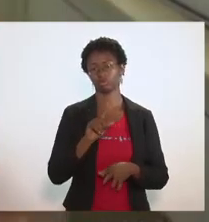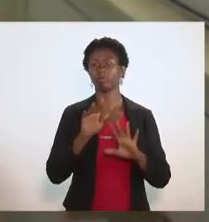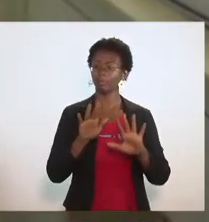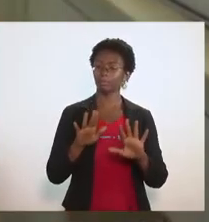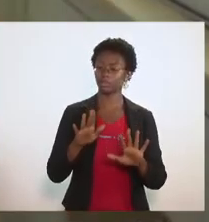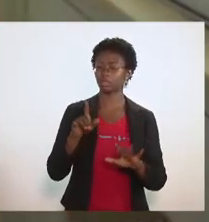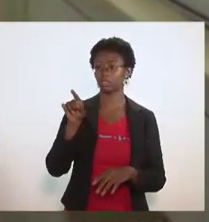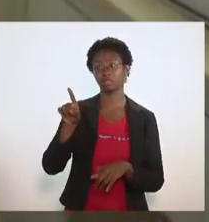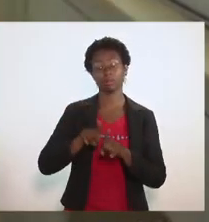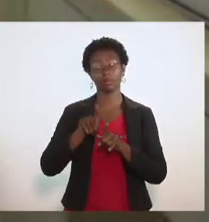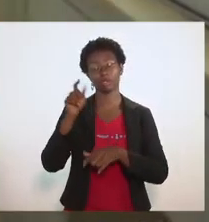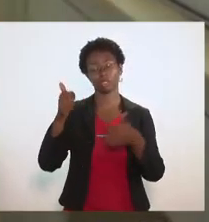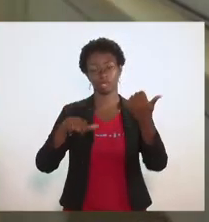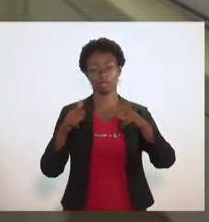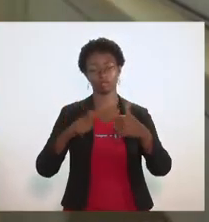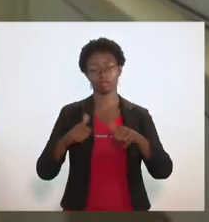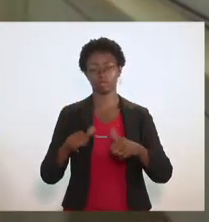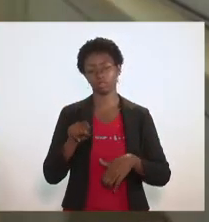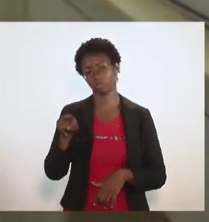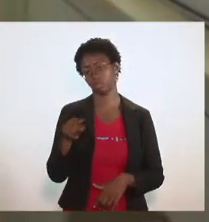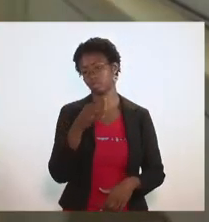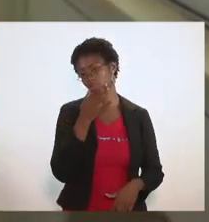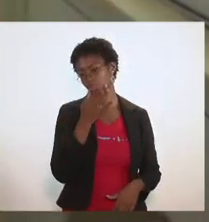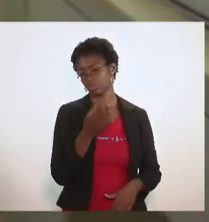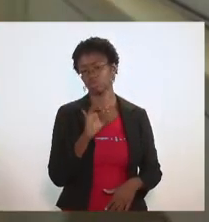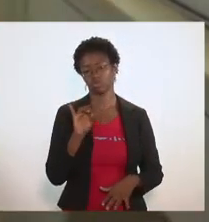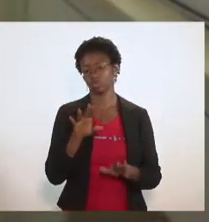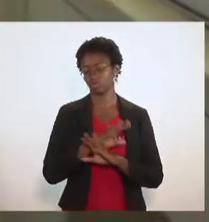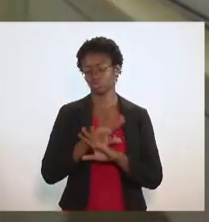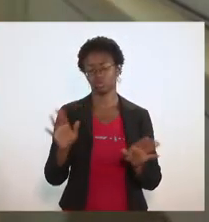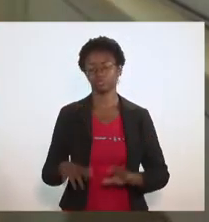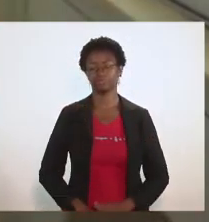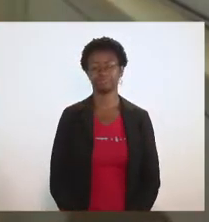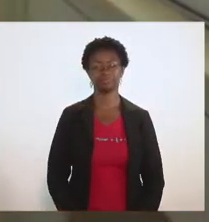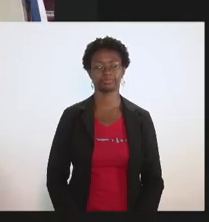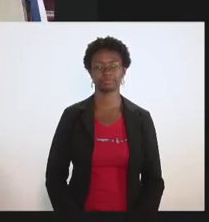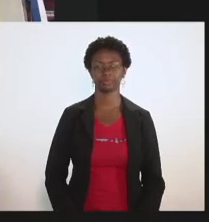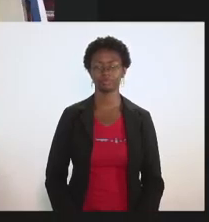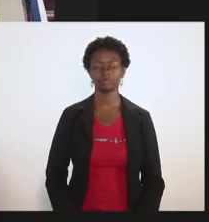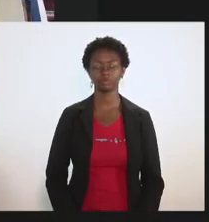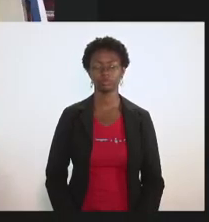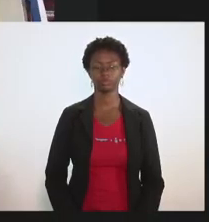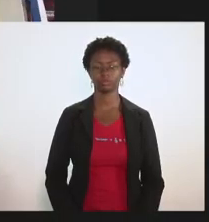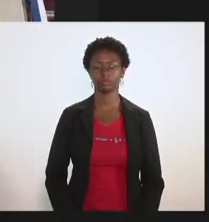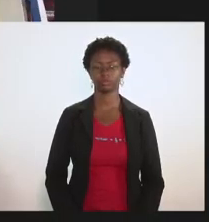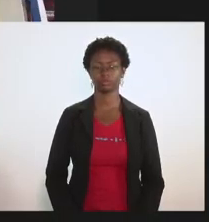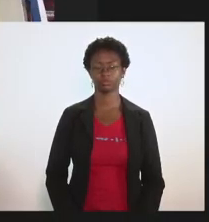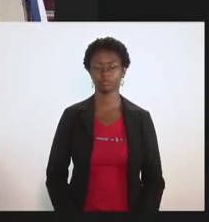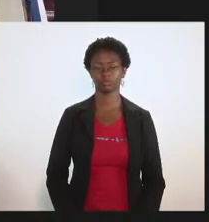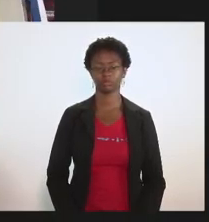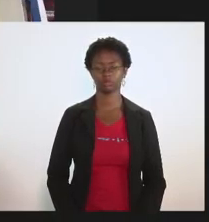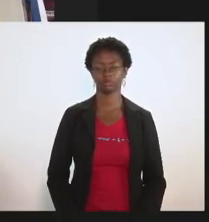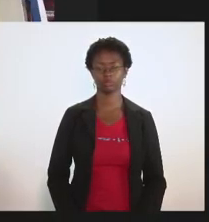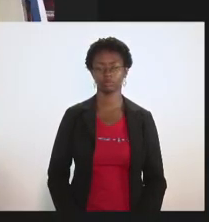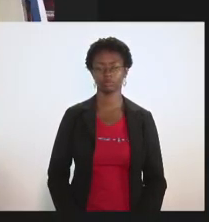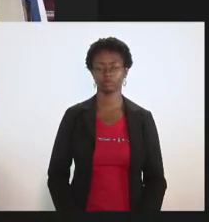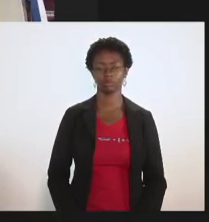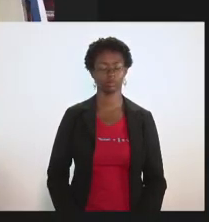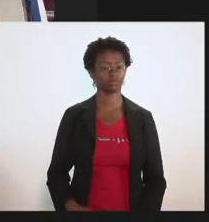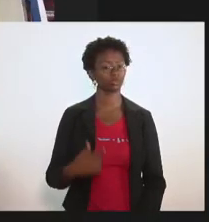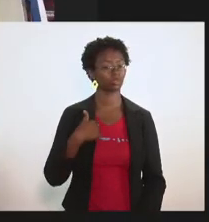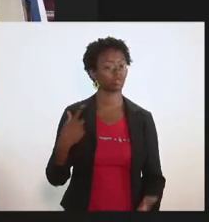anexar o meu voto em separado pela inconstitucionalidade, preliminarmente, porque a gente não está ainda decidindo